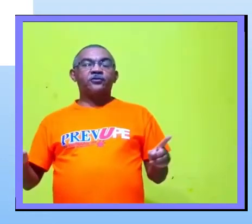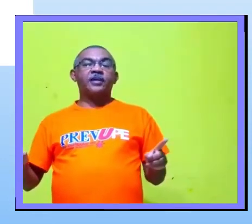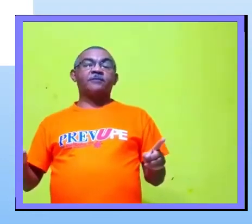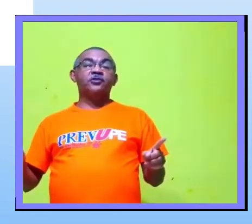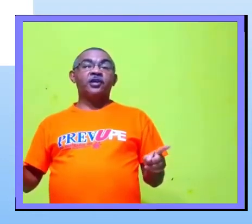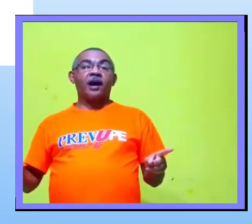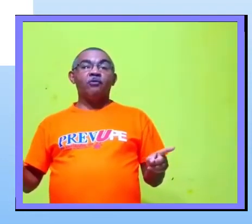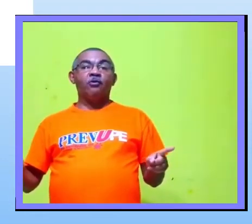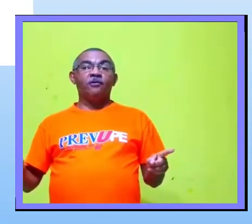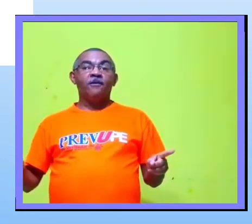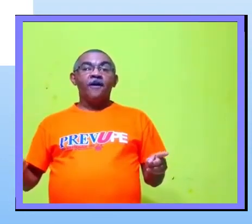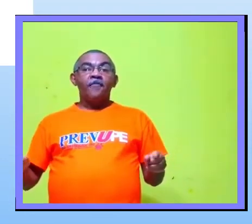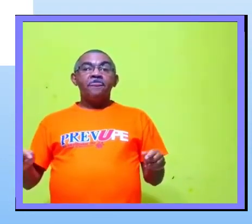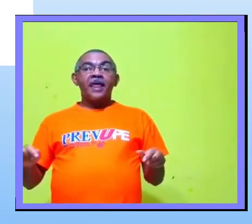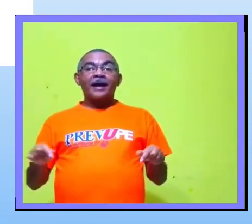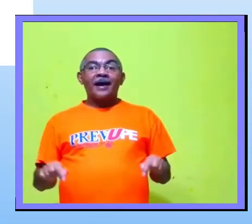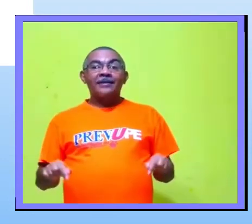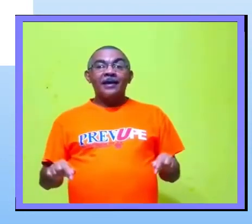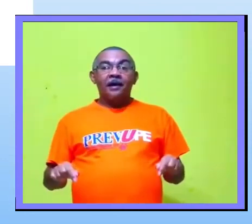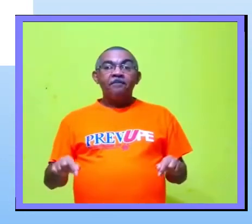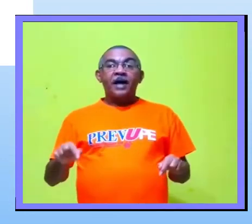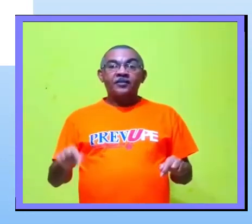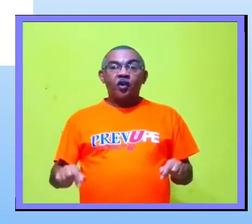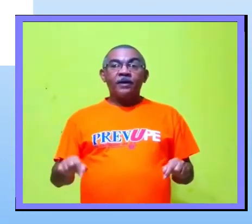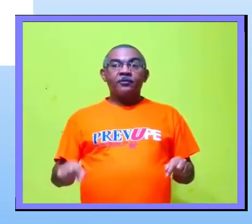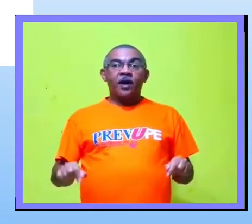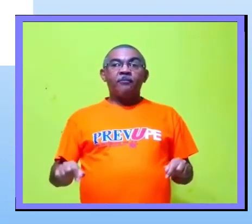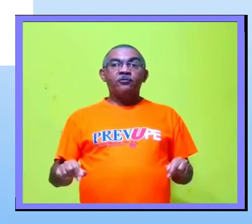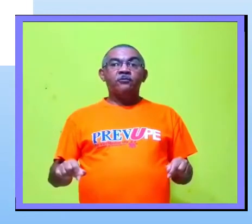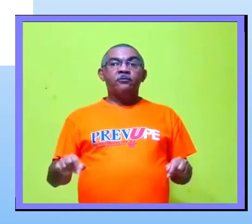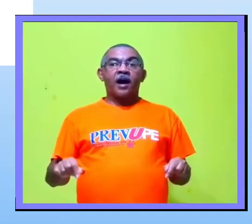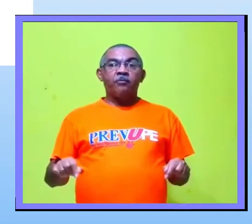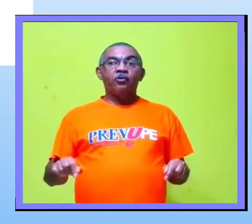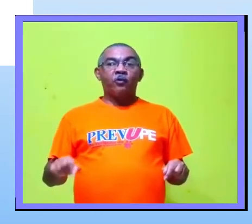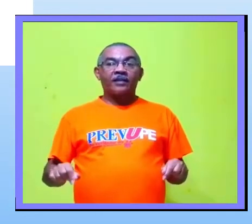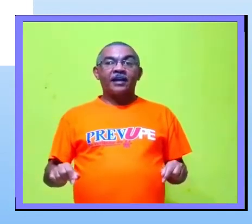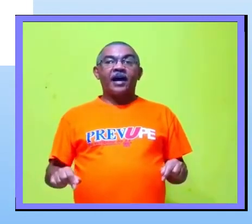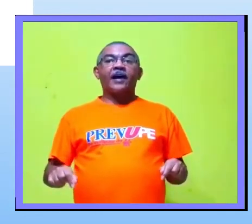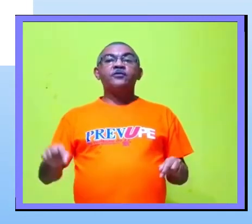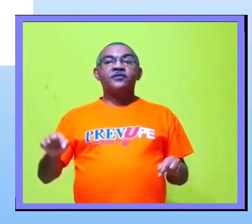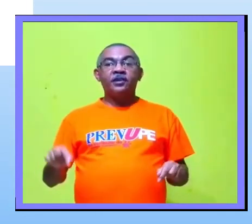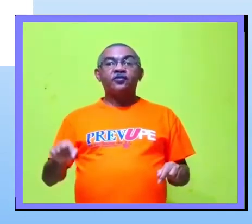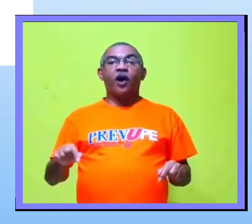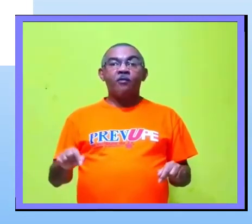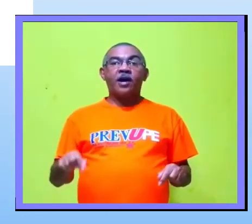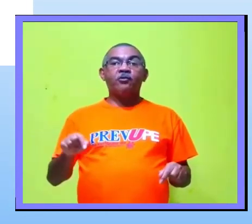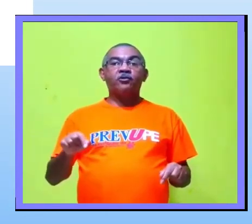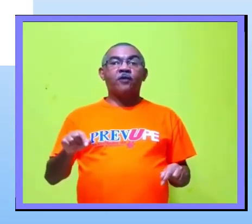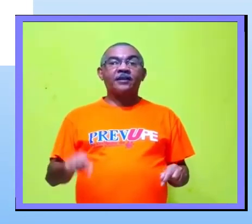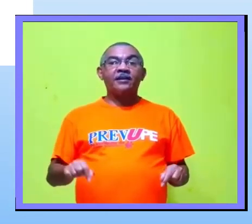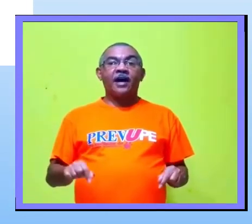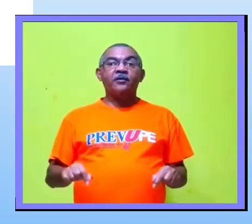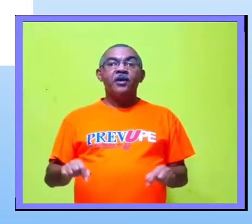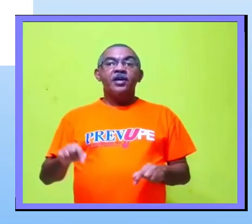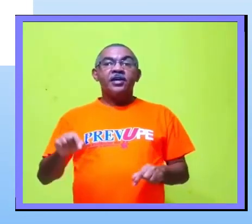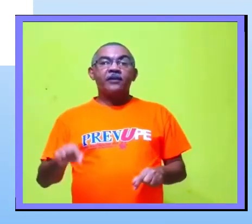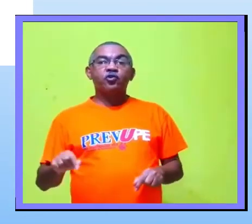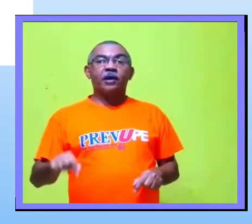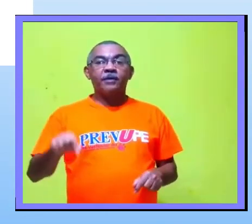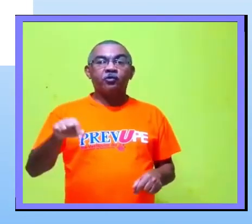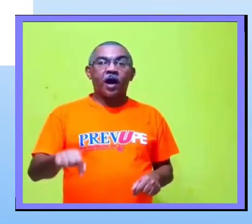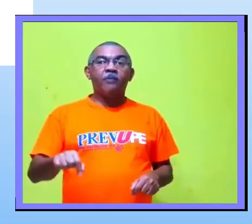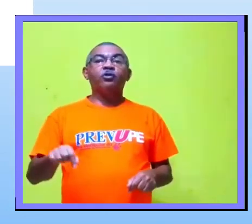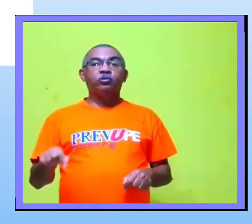2 outros átomos de carbono. Na cadeia, há somente um carbono quaternário? Sim, só há um carbono quaternário, que